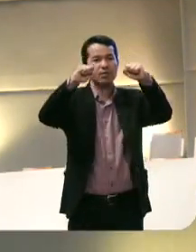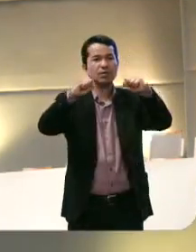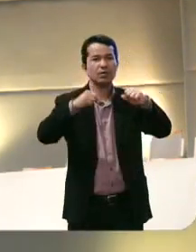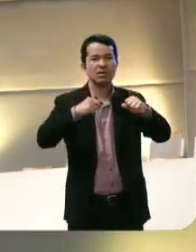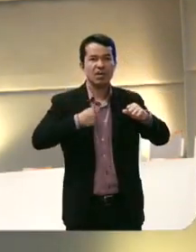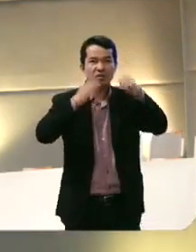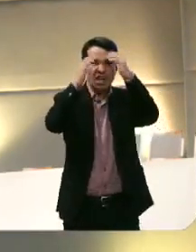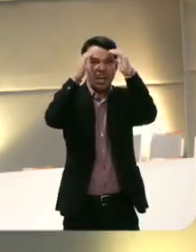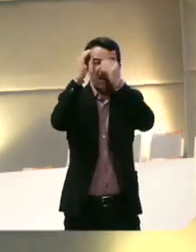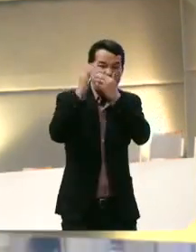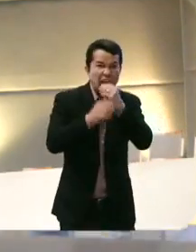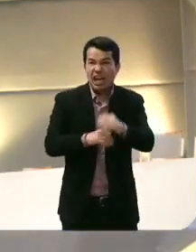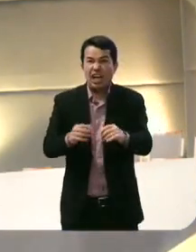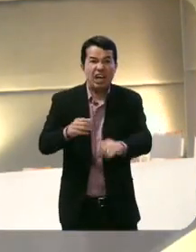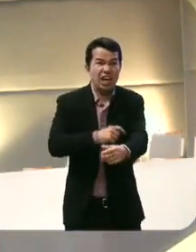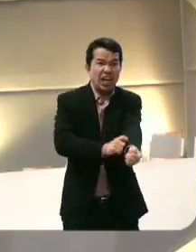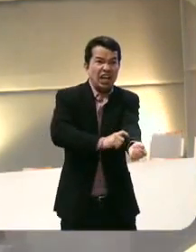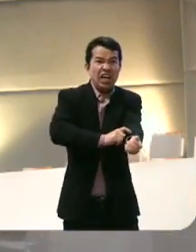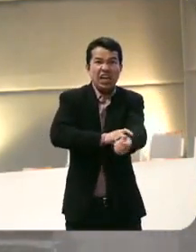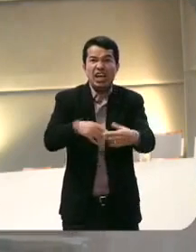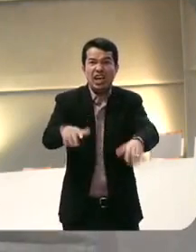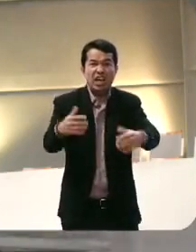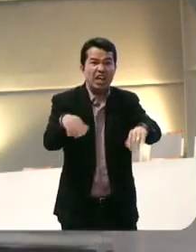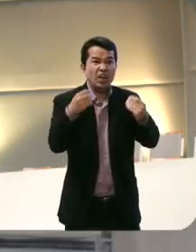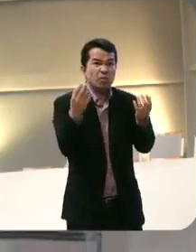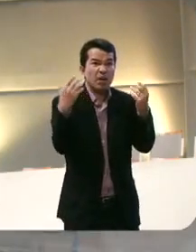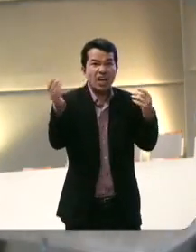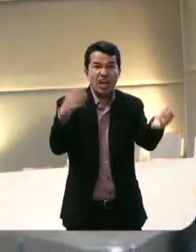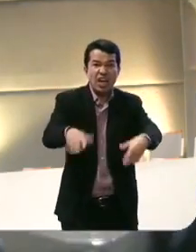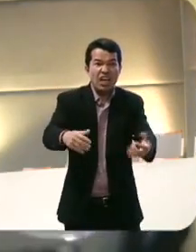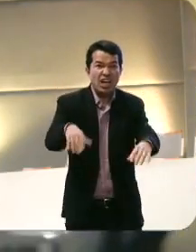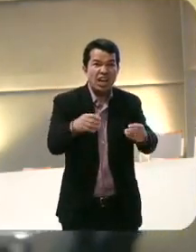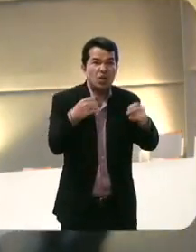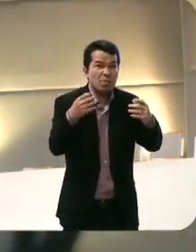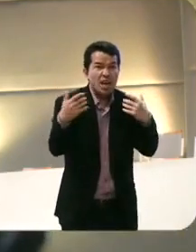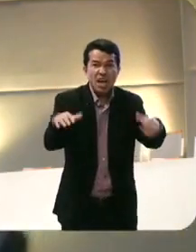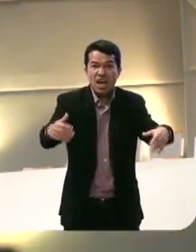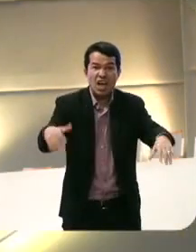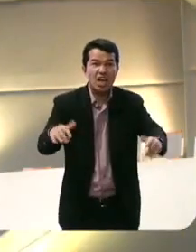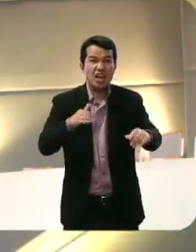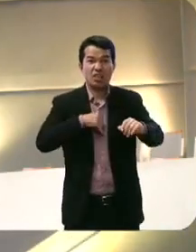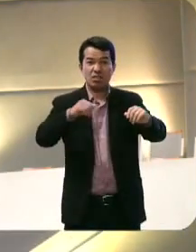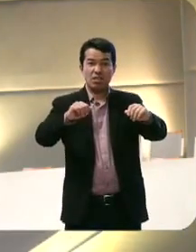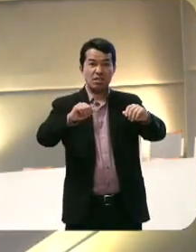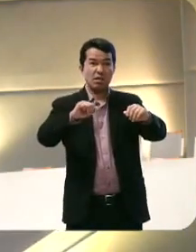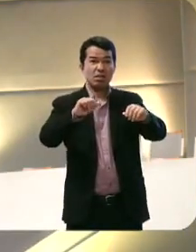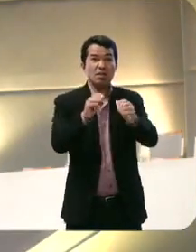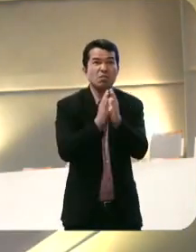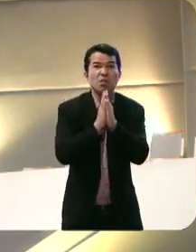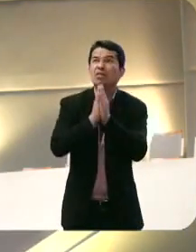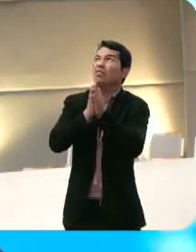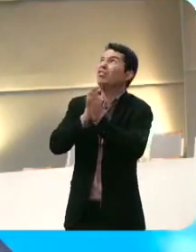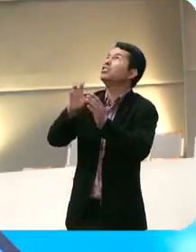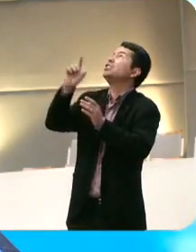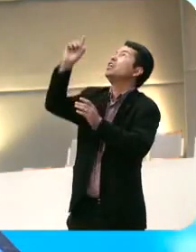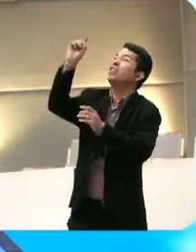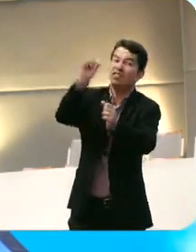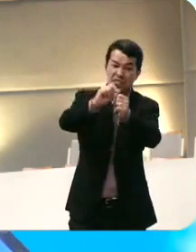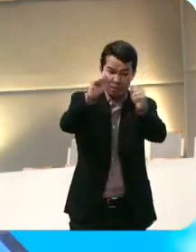Eu fiquei desesperado. Falei, eu não acredito. E eu fiquei ali na frente do computador, volta, por favor, Deus